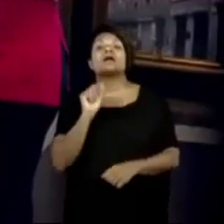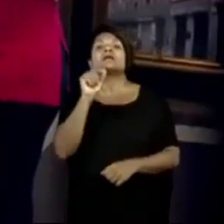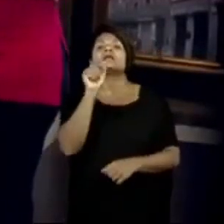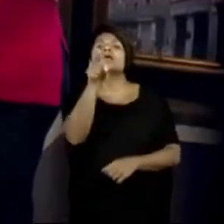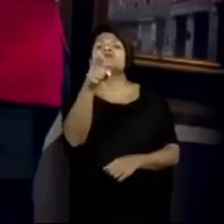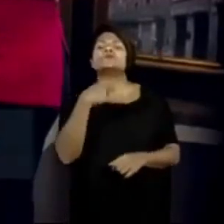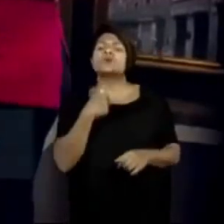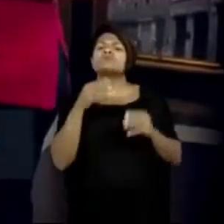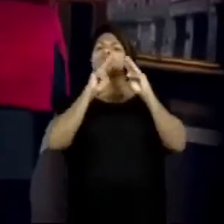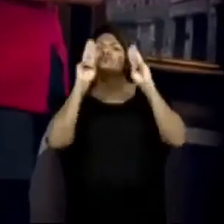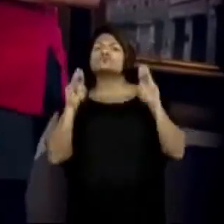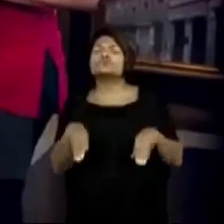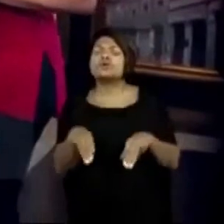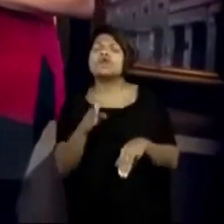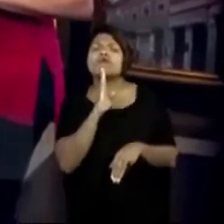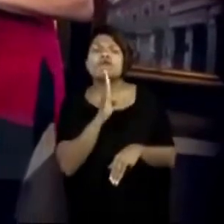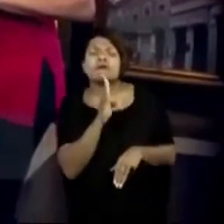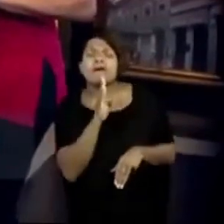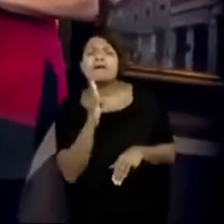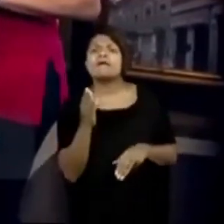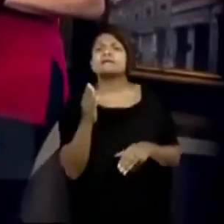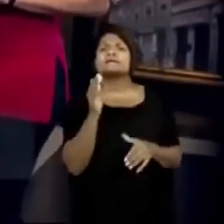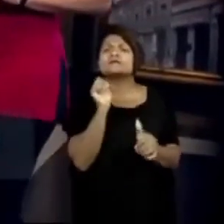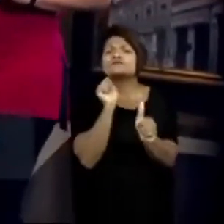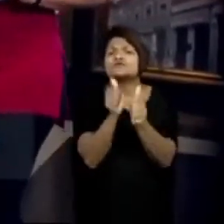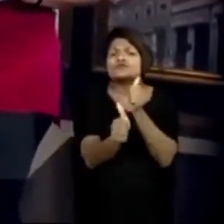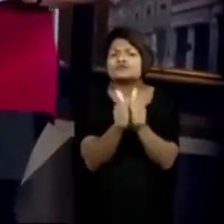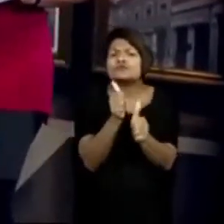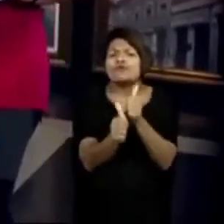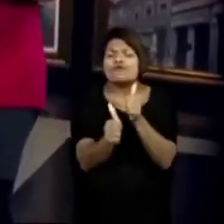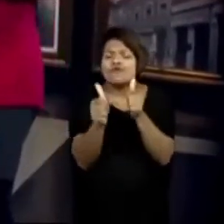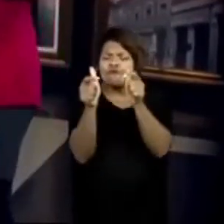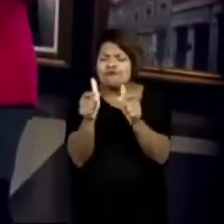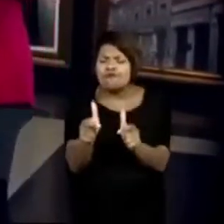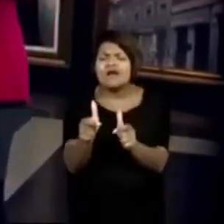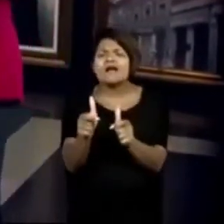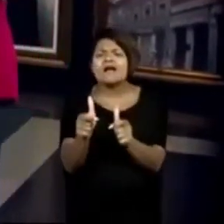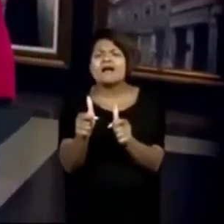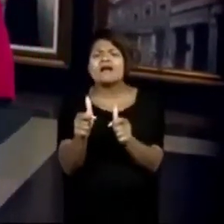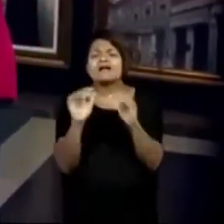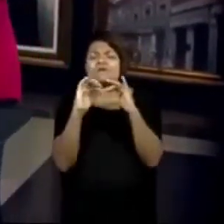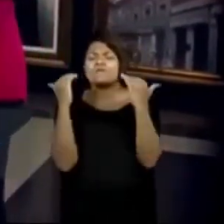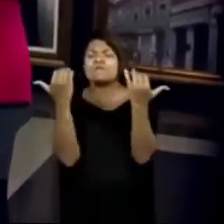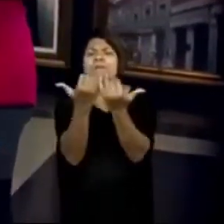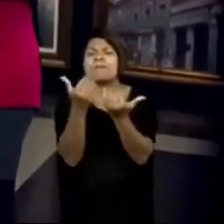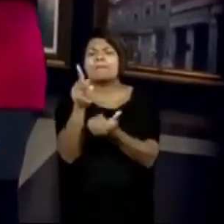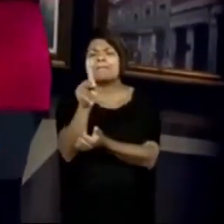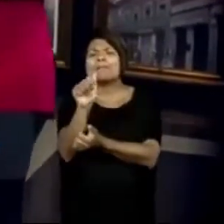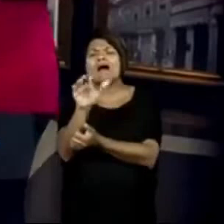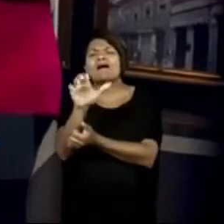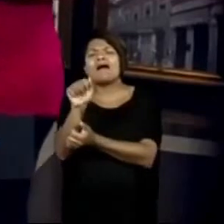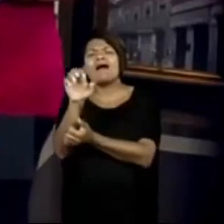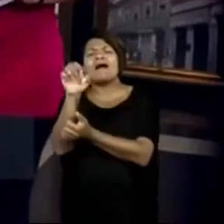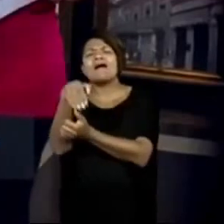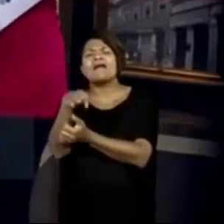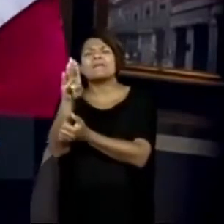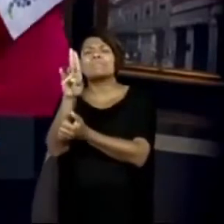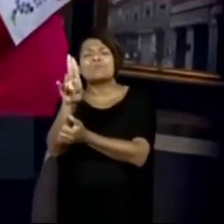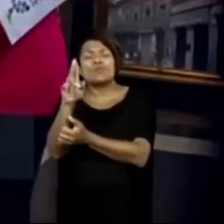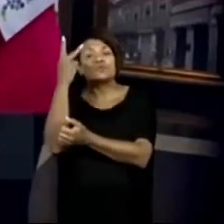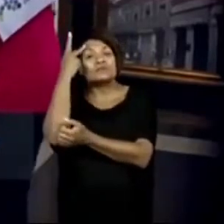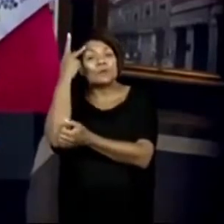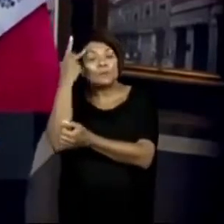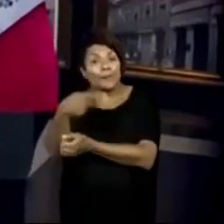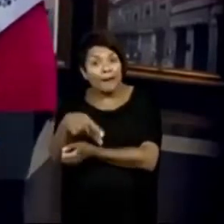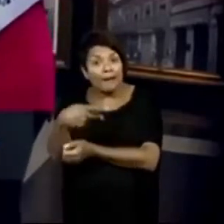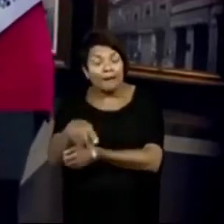do Futebol conhece, né? Ele está localizado aqui na cidade de São Paulo, no Pacaembu. Muito bacana, né, Pro? Bacana. Será que muita